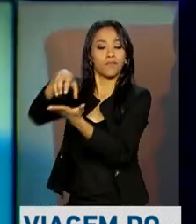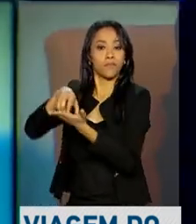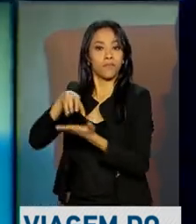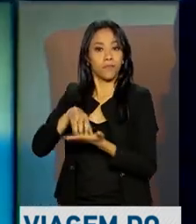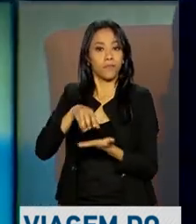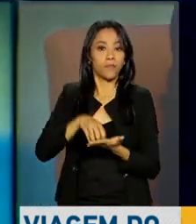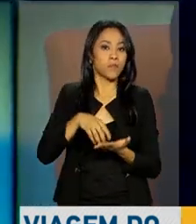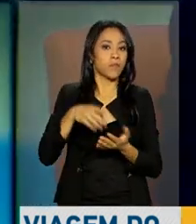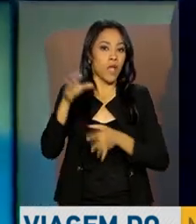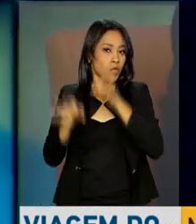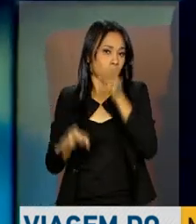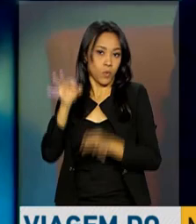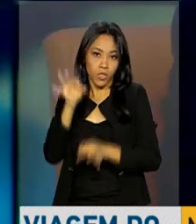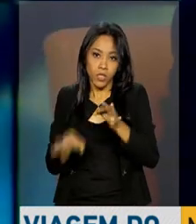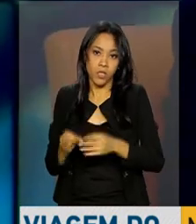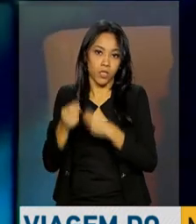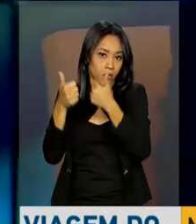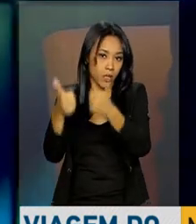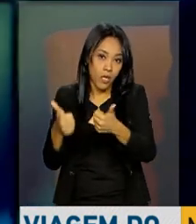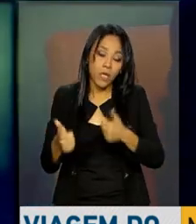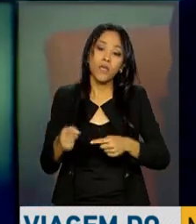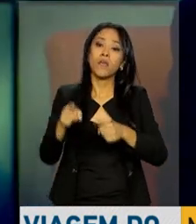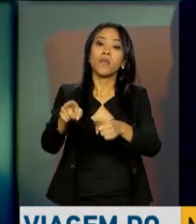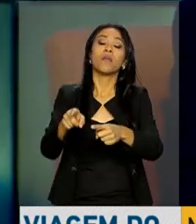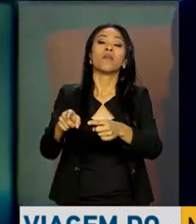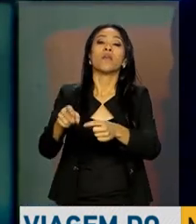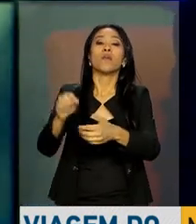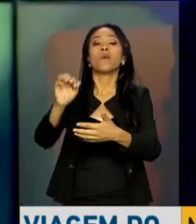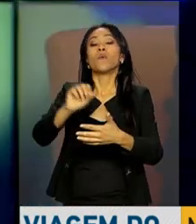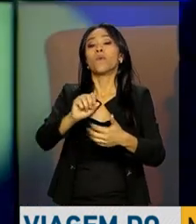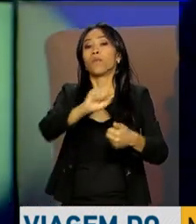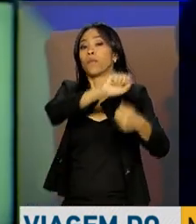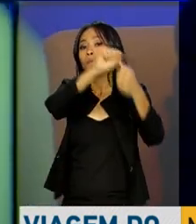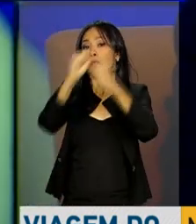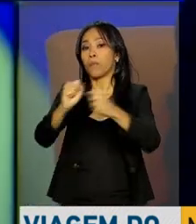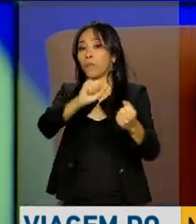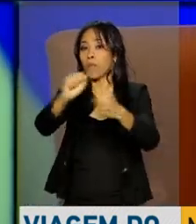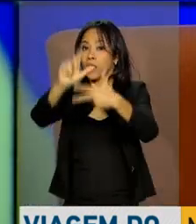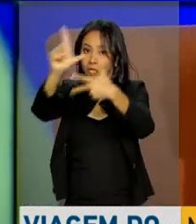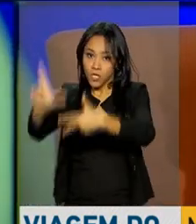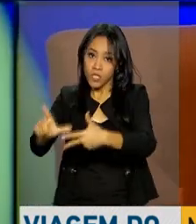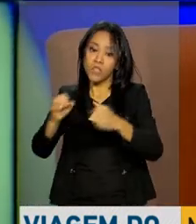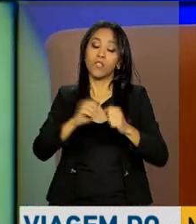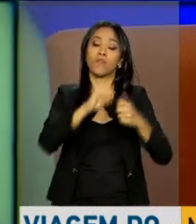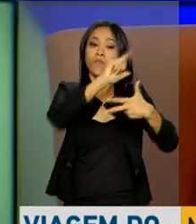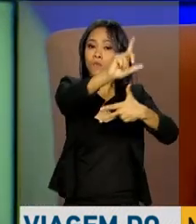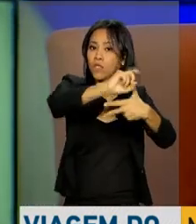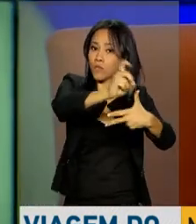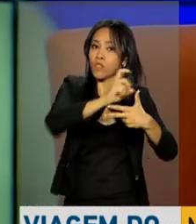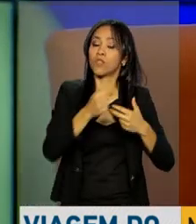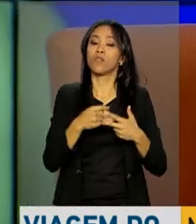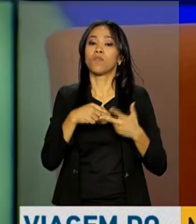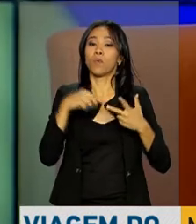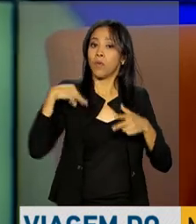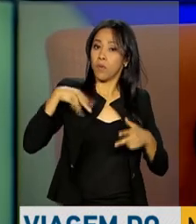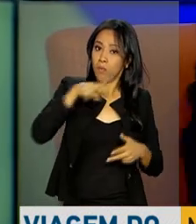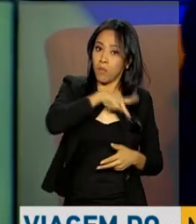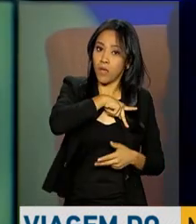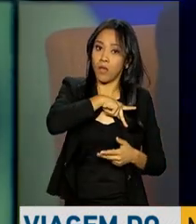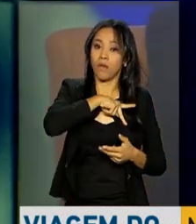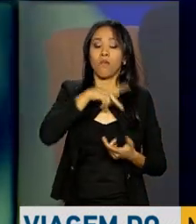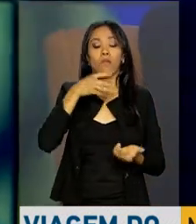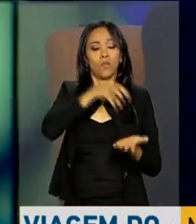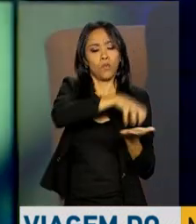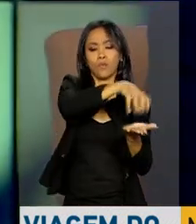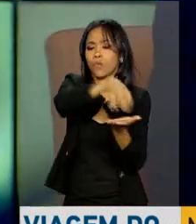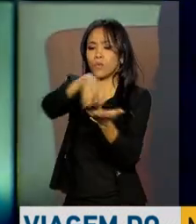O judiciário funciona regularmente, o legislativo igualmente, o executivo, o Ministério Público, não é, que é quem cuida um pouco